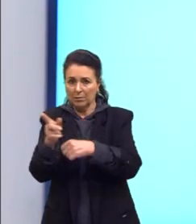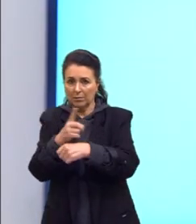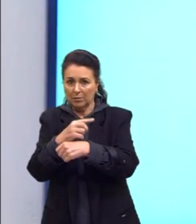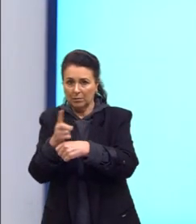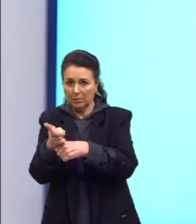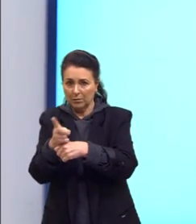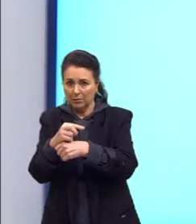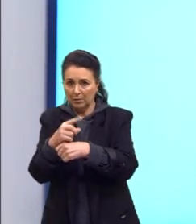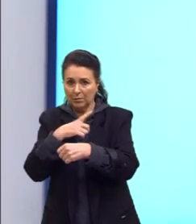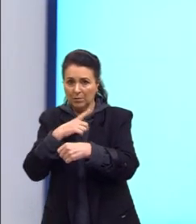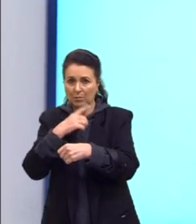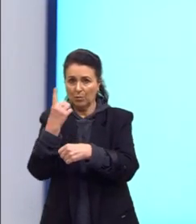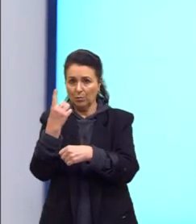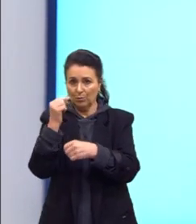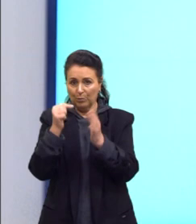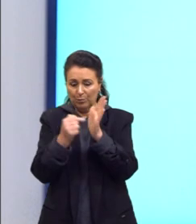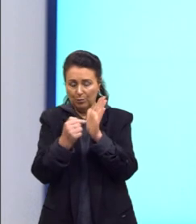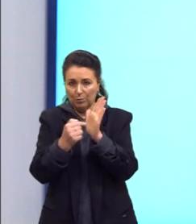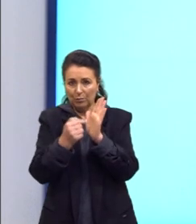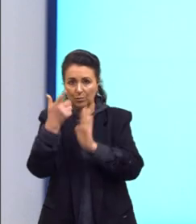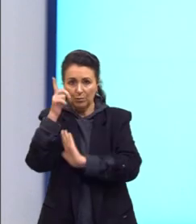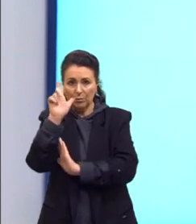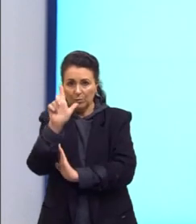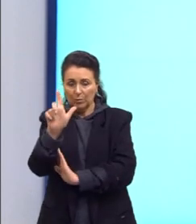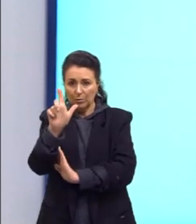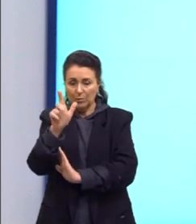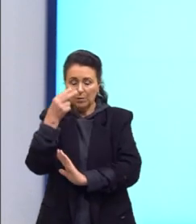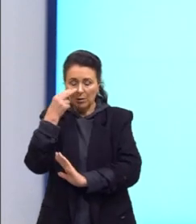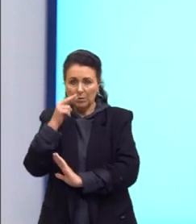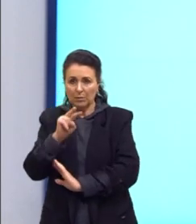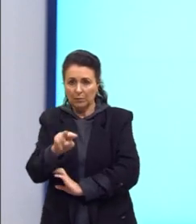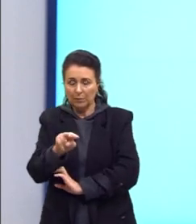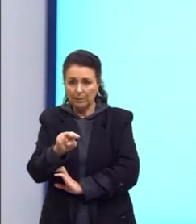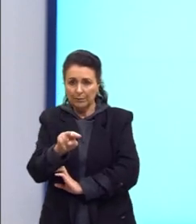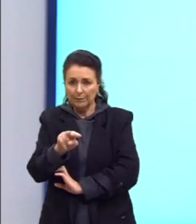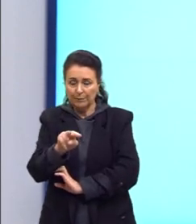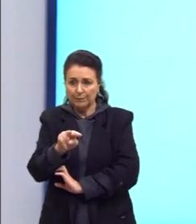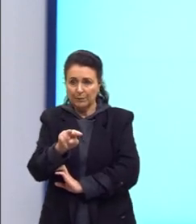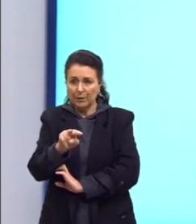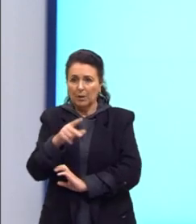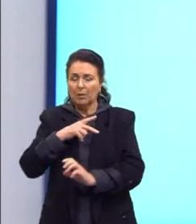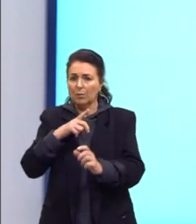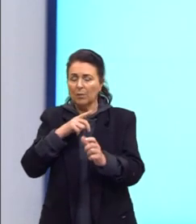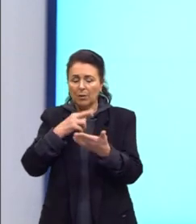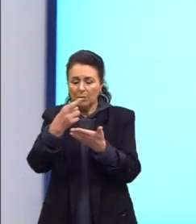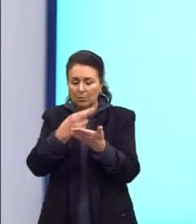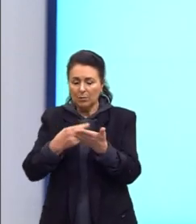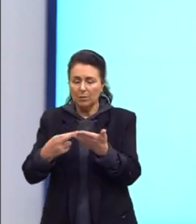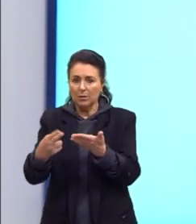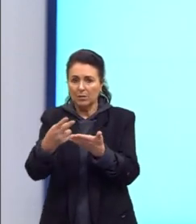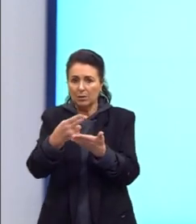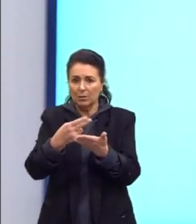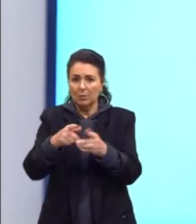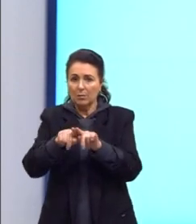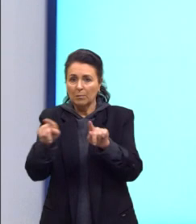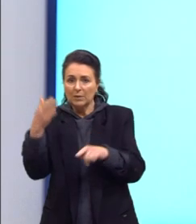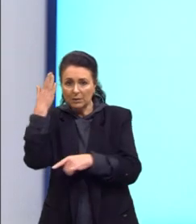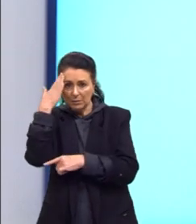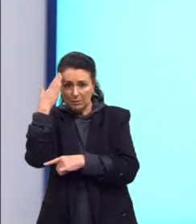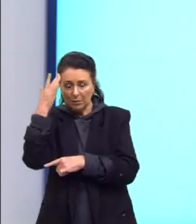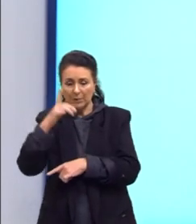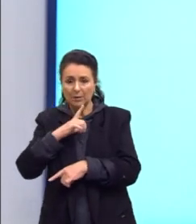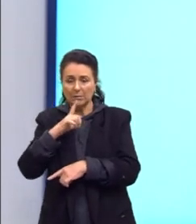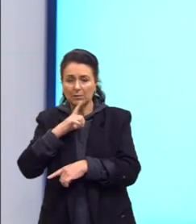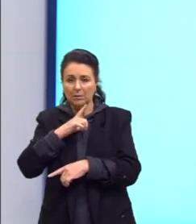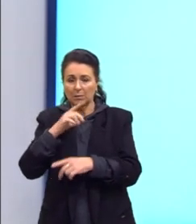e esse aqui né que a gente consegue ver né Não não tá desenhado aqui mas a gente sabe